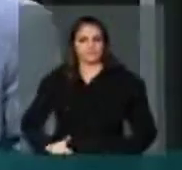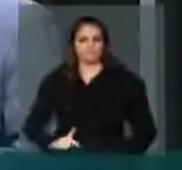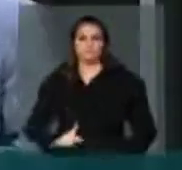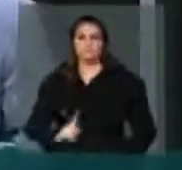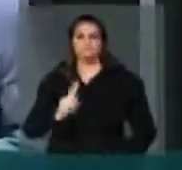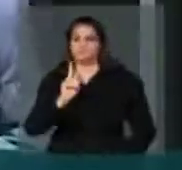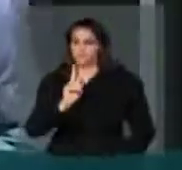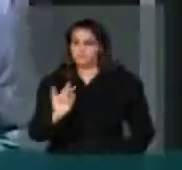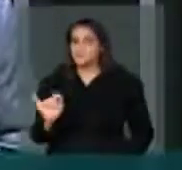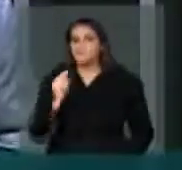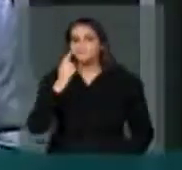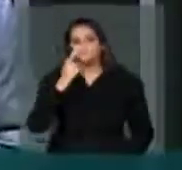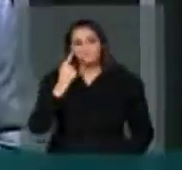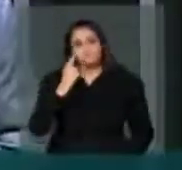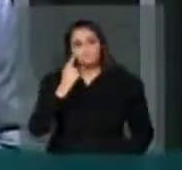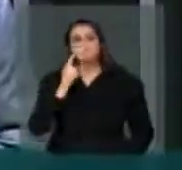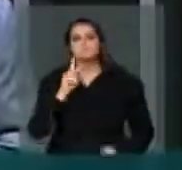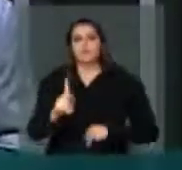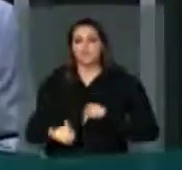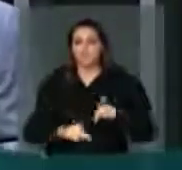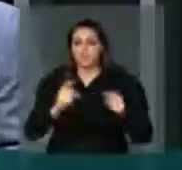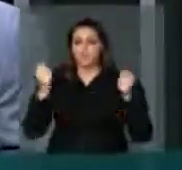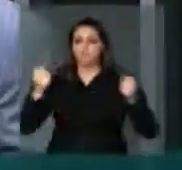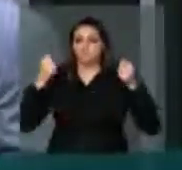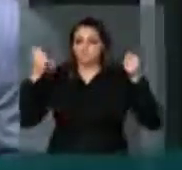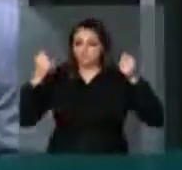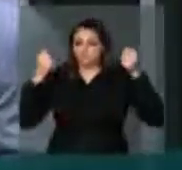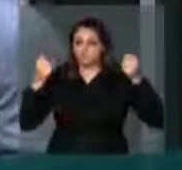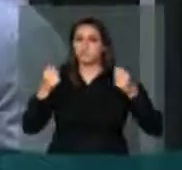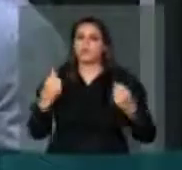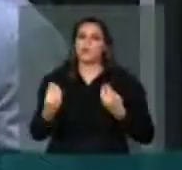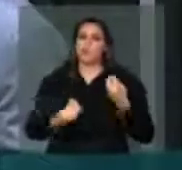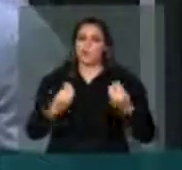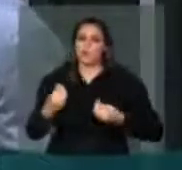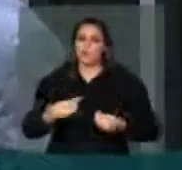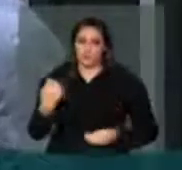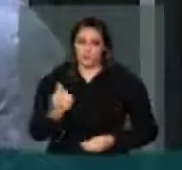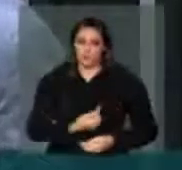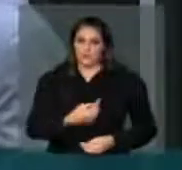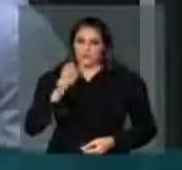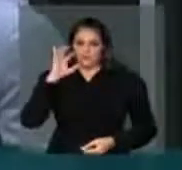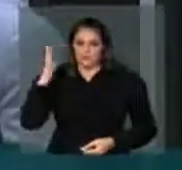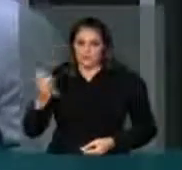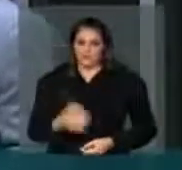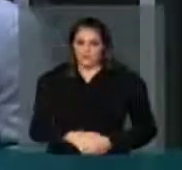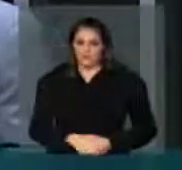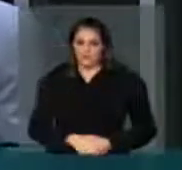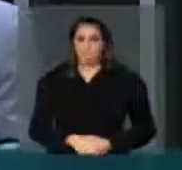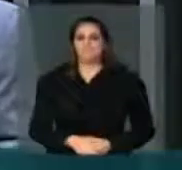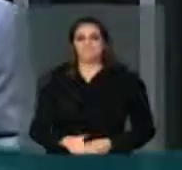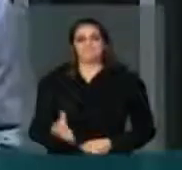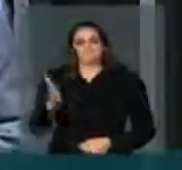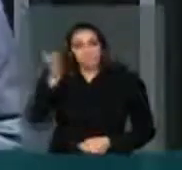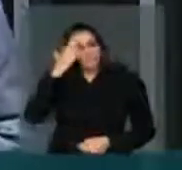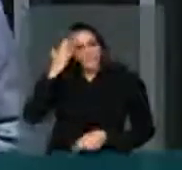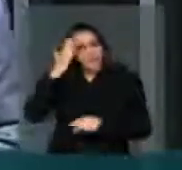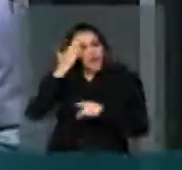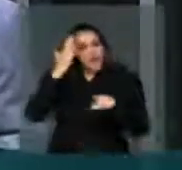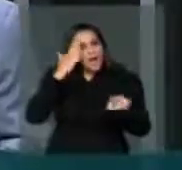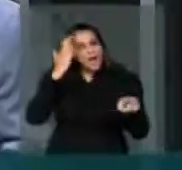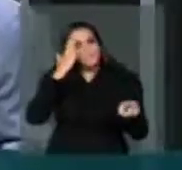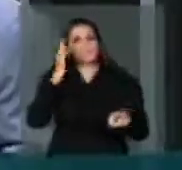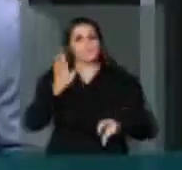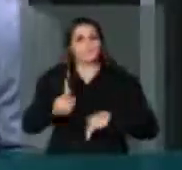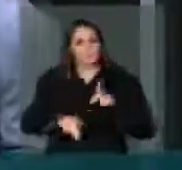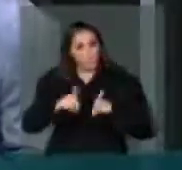as ruas vão pedir, e eu quero ver o que esta casa vai fazer. Todos nós sabemos que a pressão popular, ela